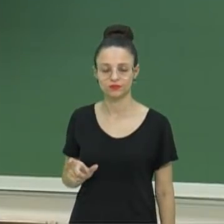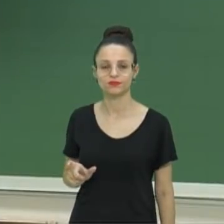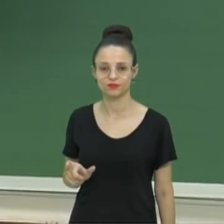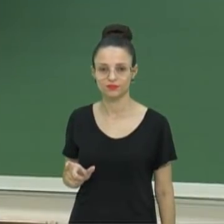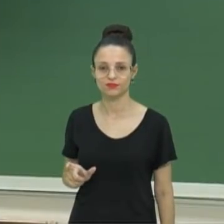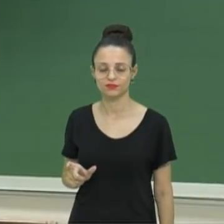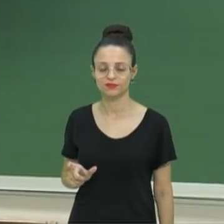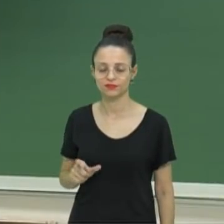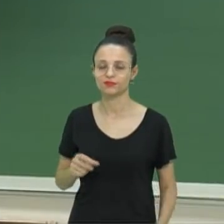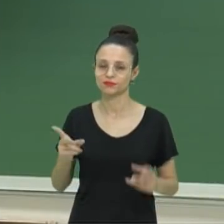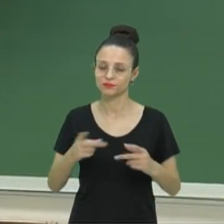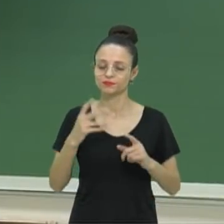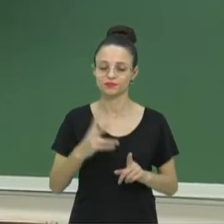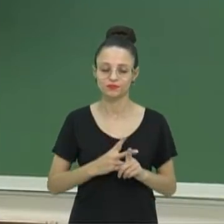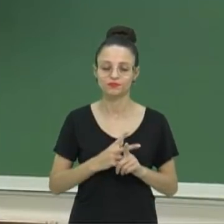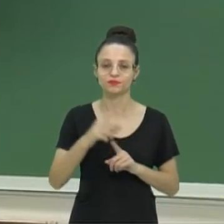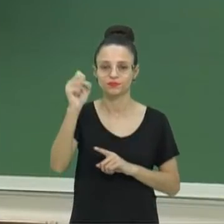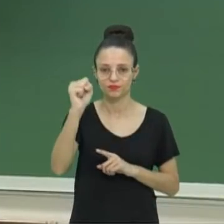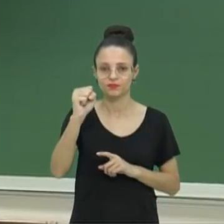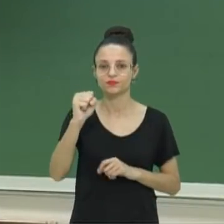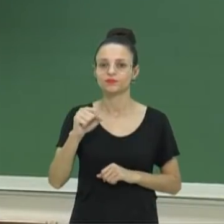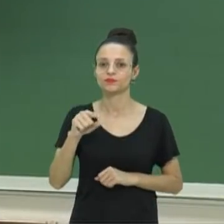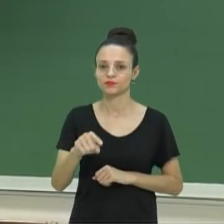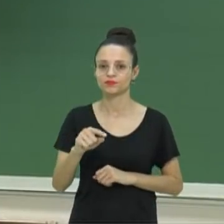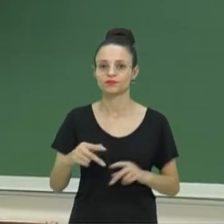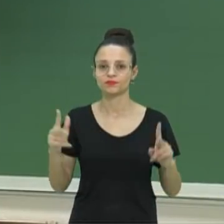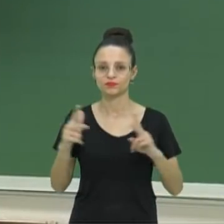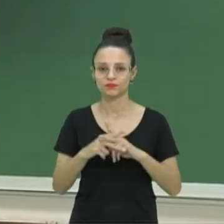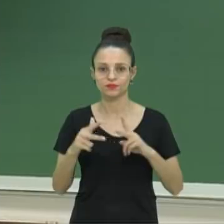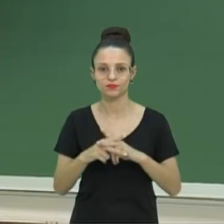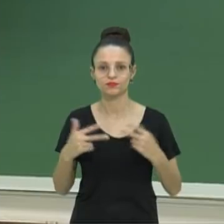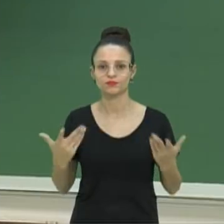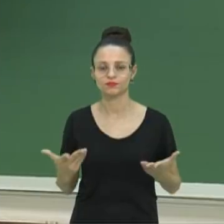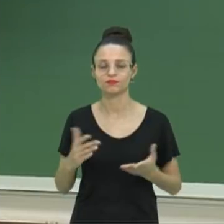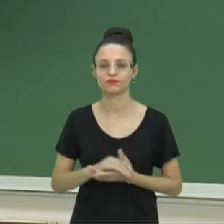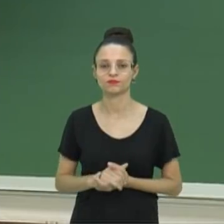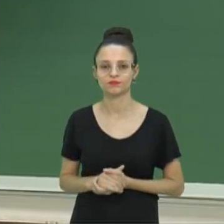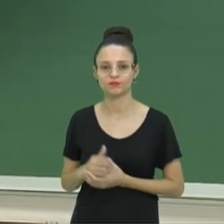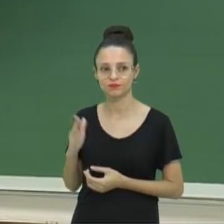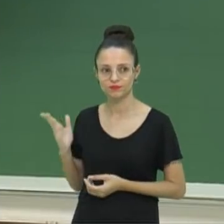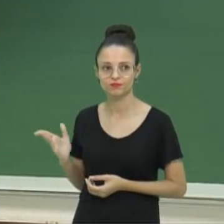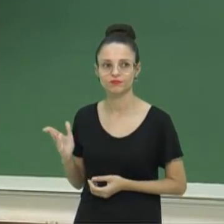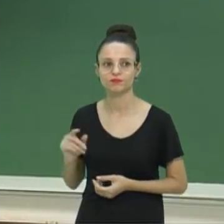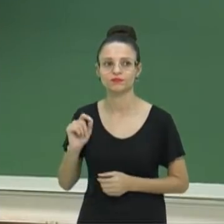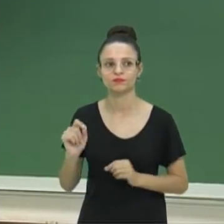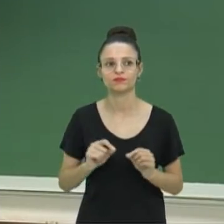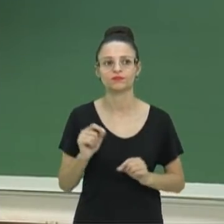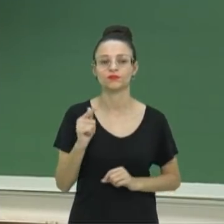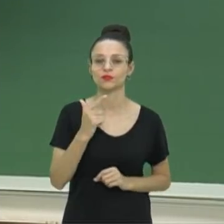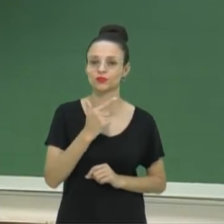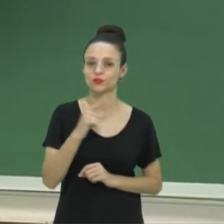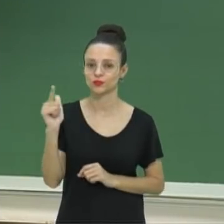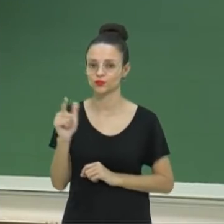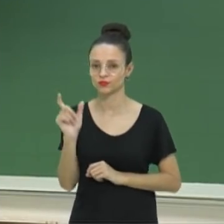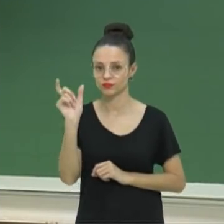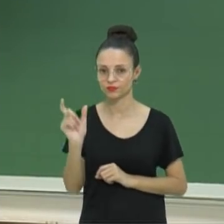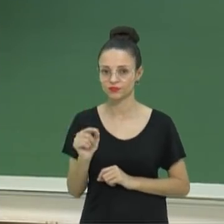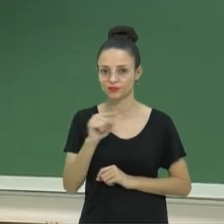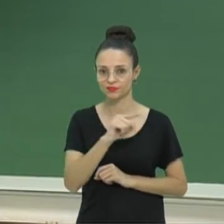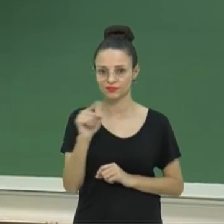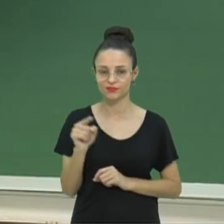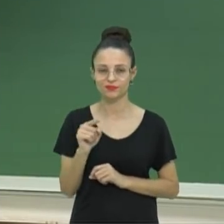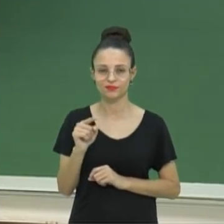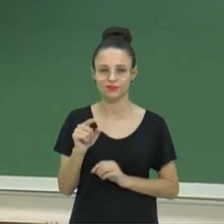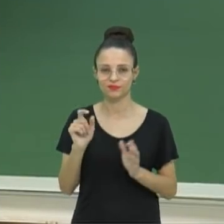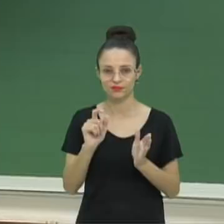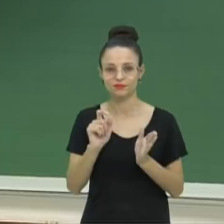a conhecermos, né, um vencedor dentro do wrestling, né? Então são outros termos que foram colocados aqui, né, mas se a ideia que você fez